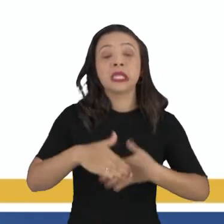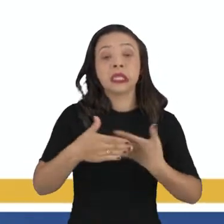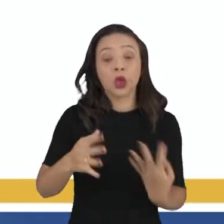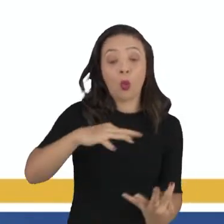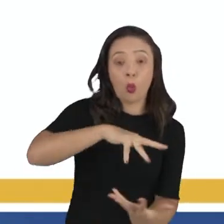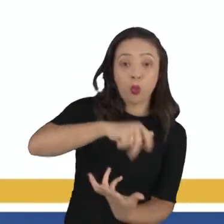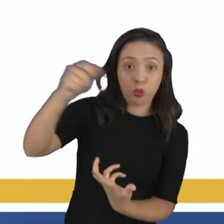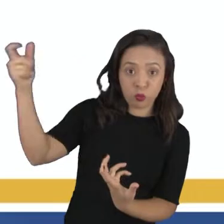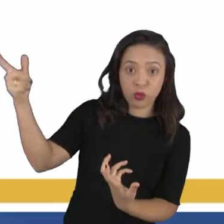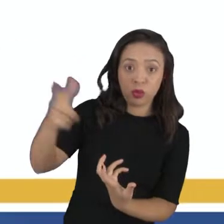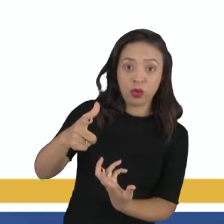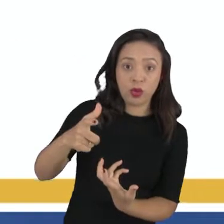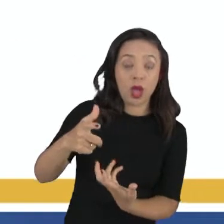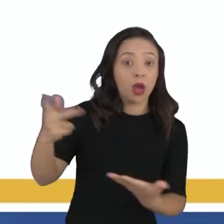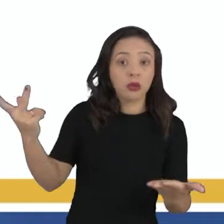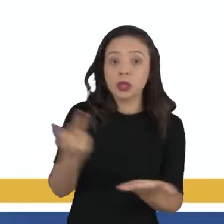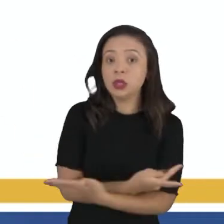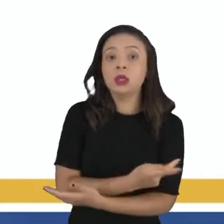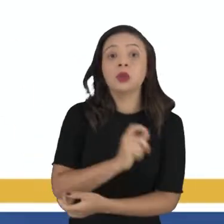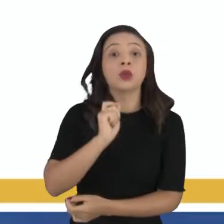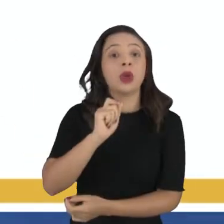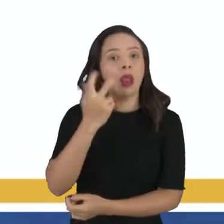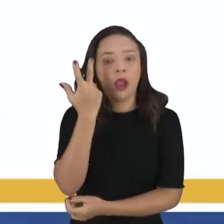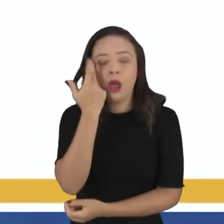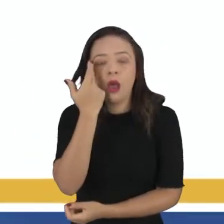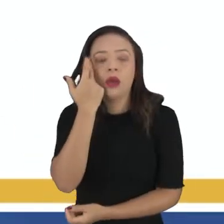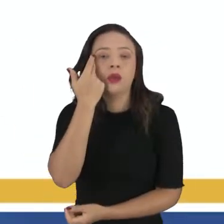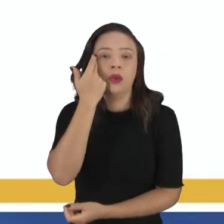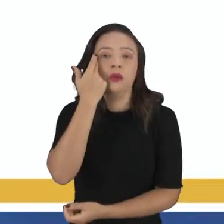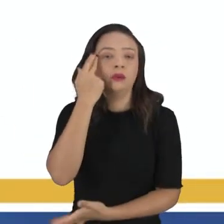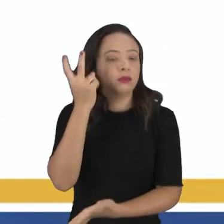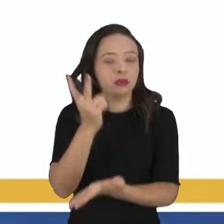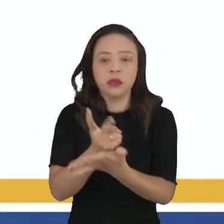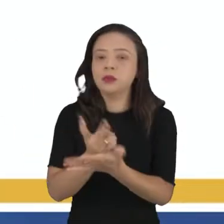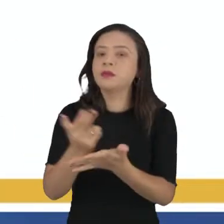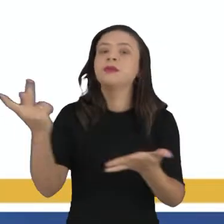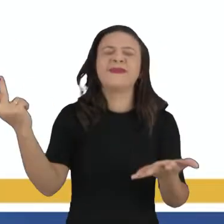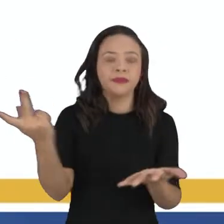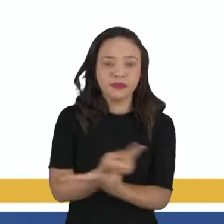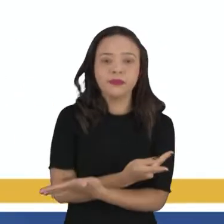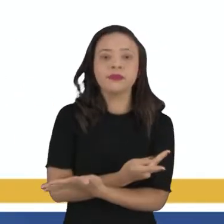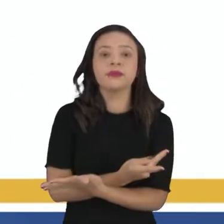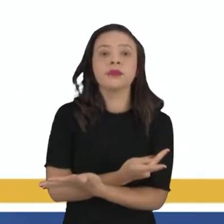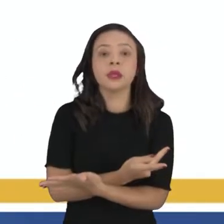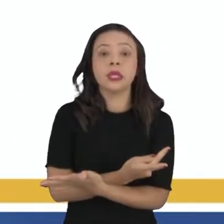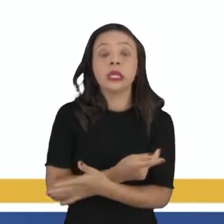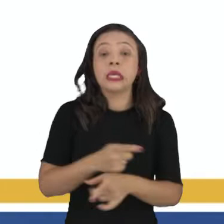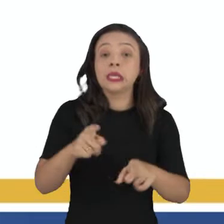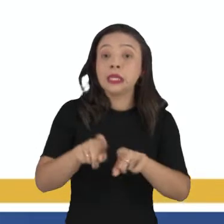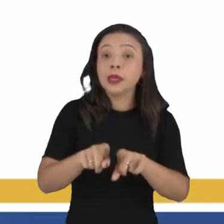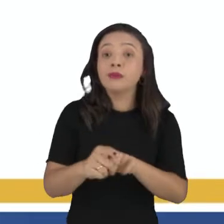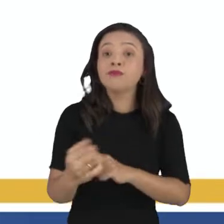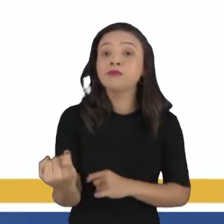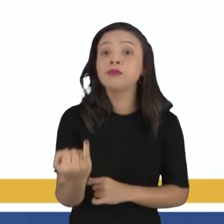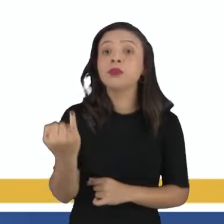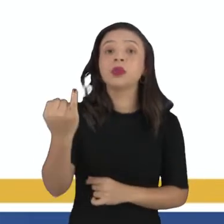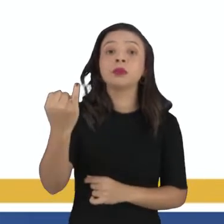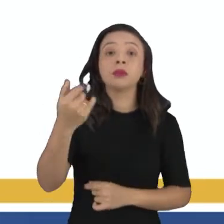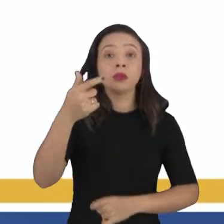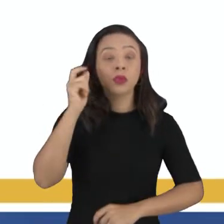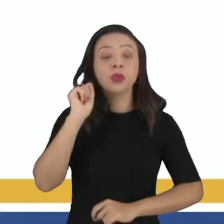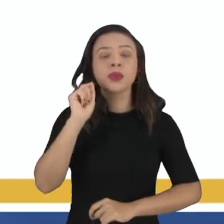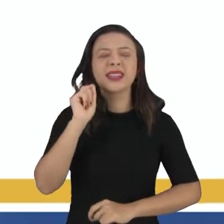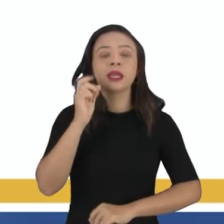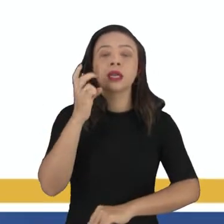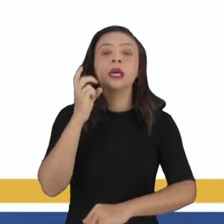efeito estufa ele é um processo natural, ou seja, ele sempre aconteceu, tá? E ele é um processo que é muito importante para